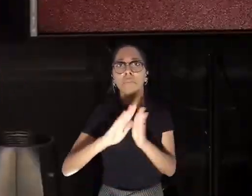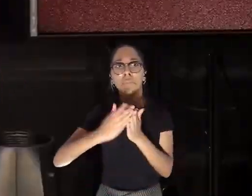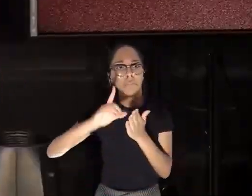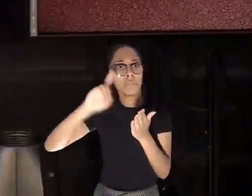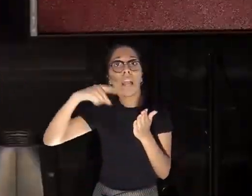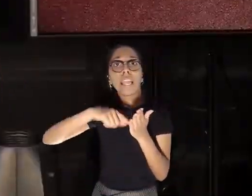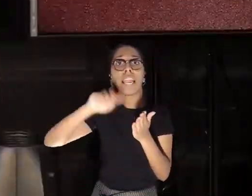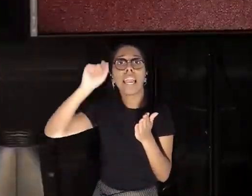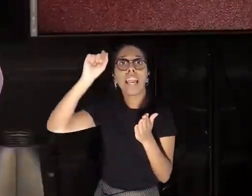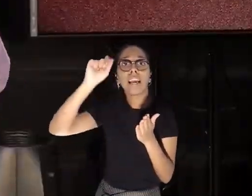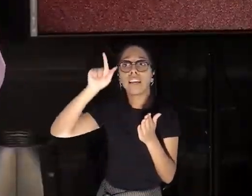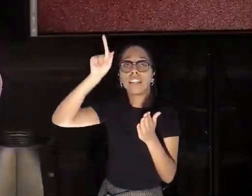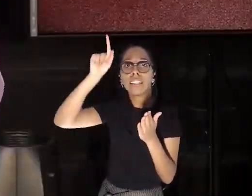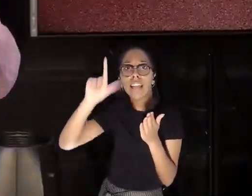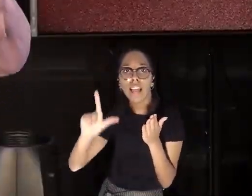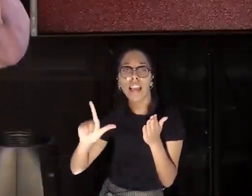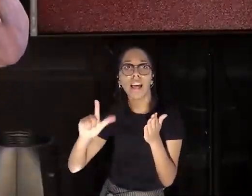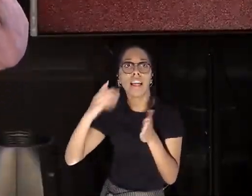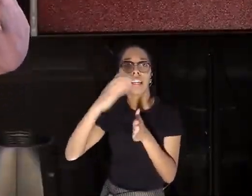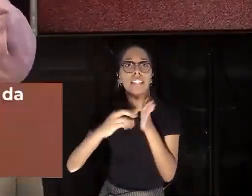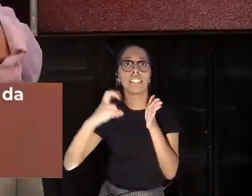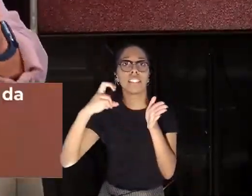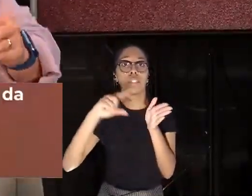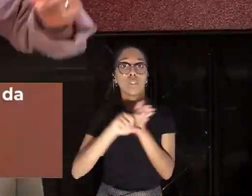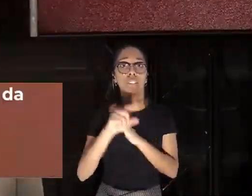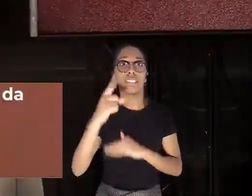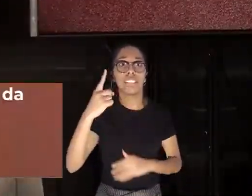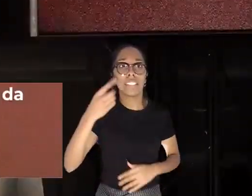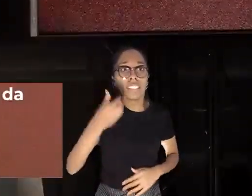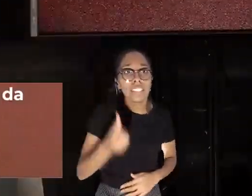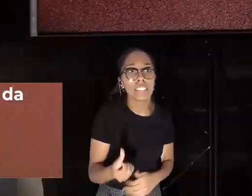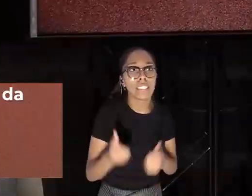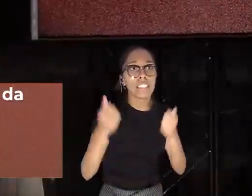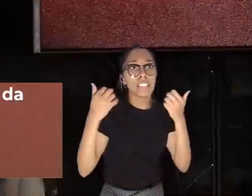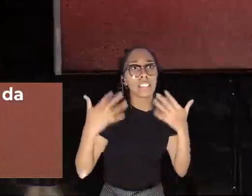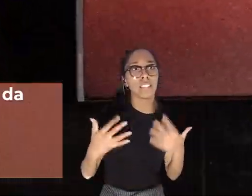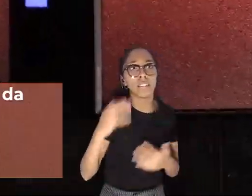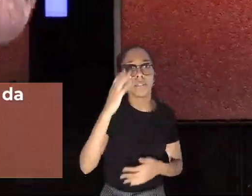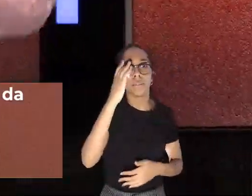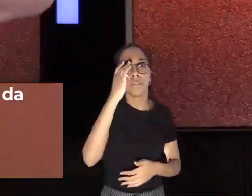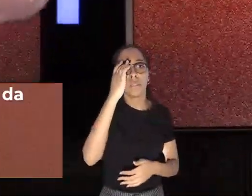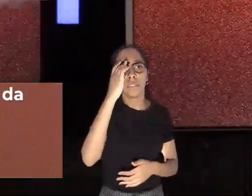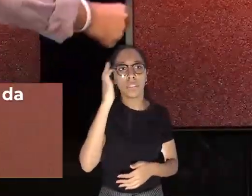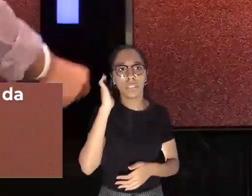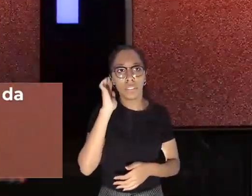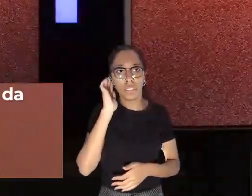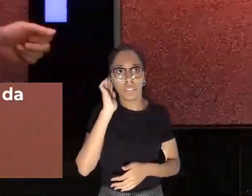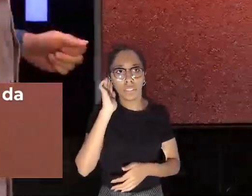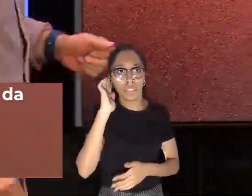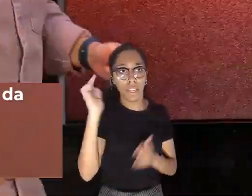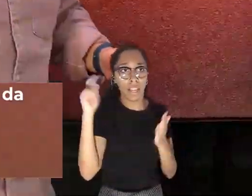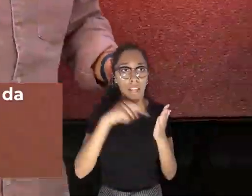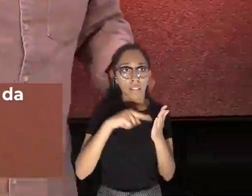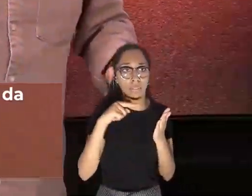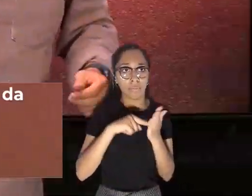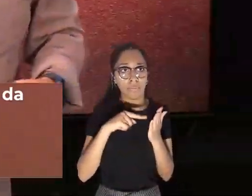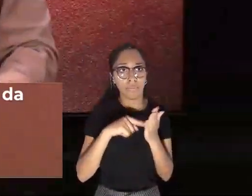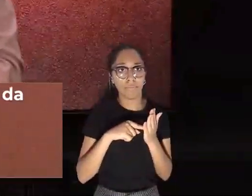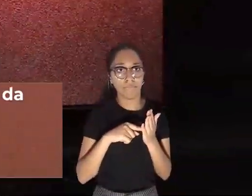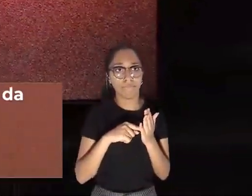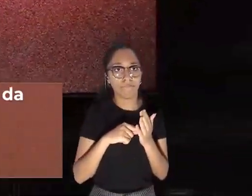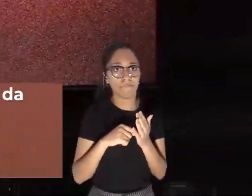5, 16, por isso digo, vivam... Não, você tem que ler comigo isso, no 3, 1, 2, 3.